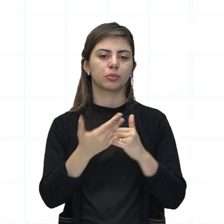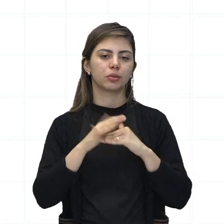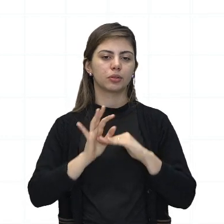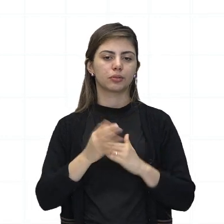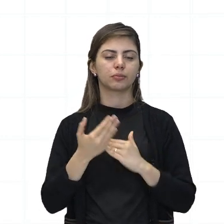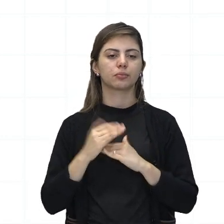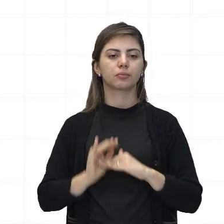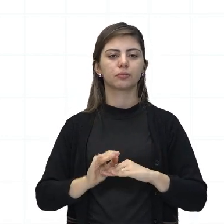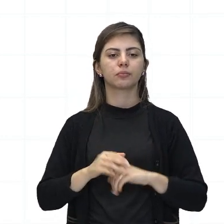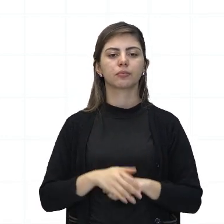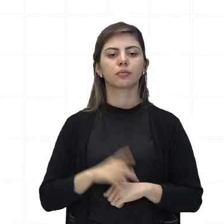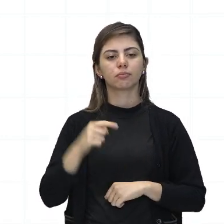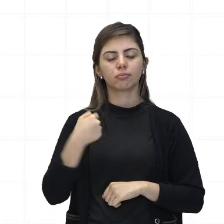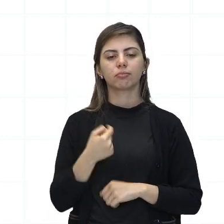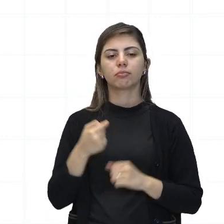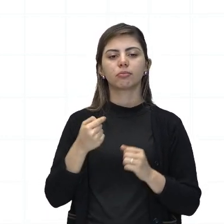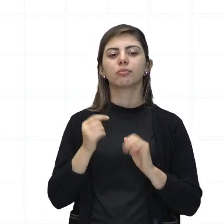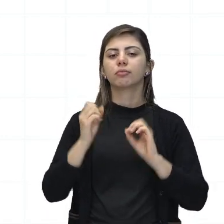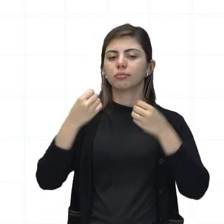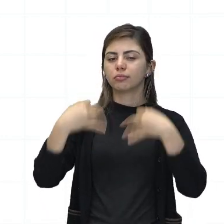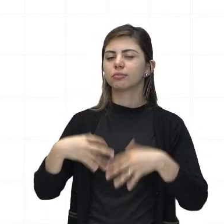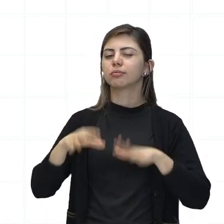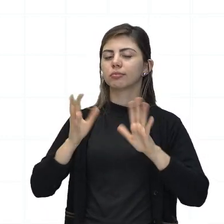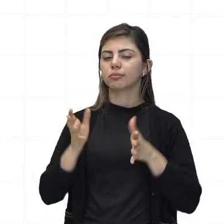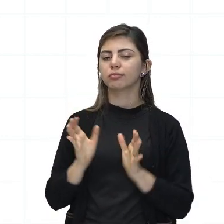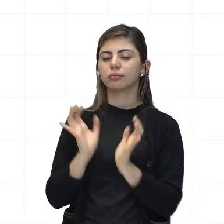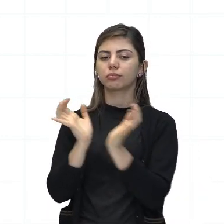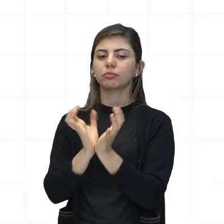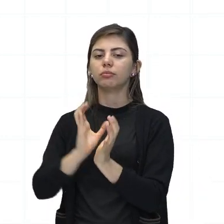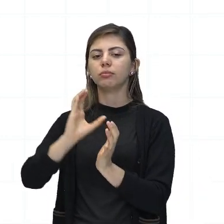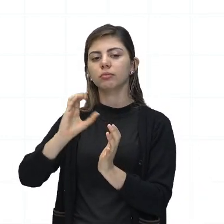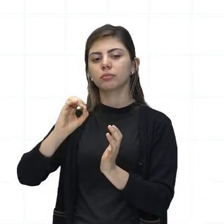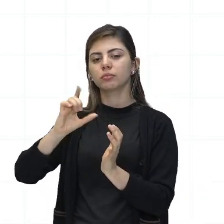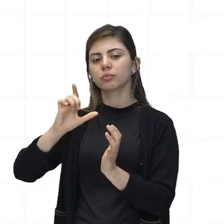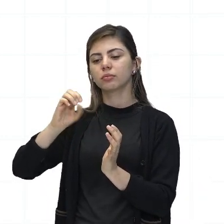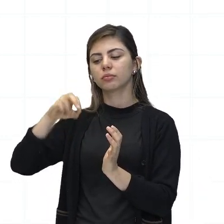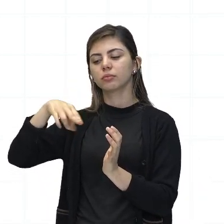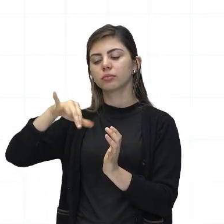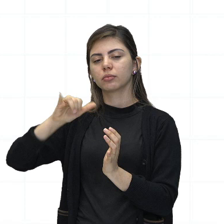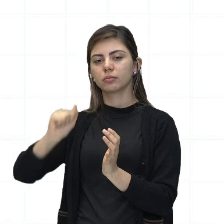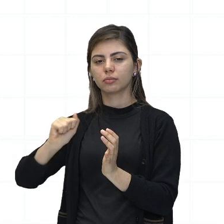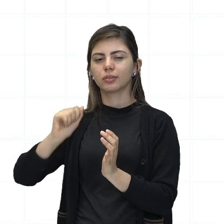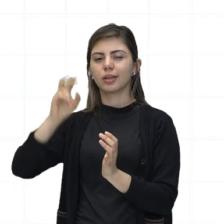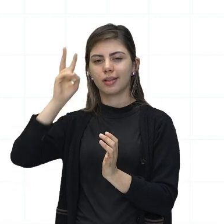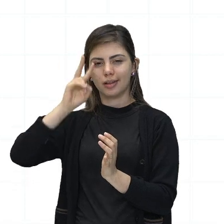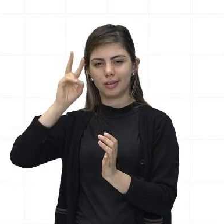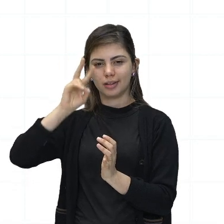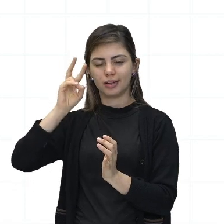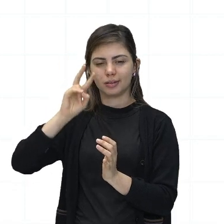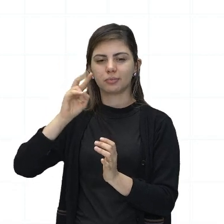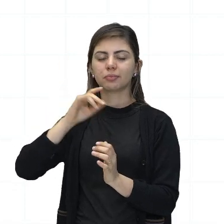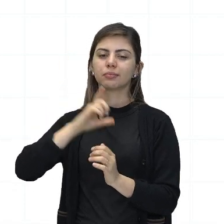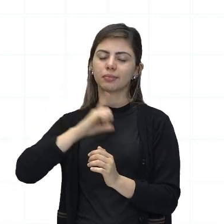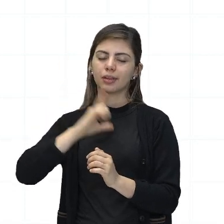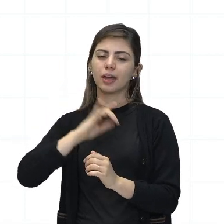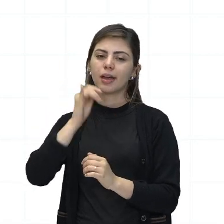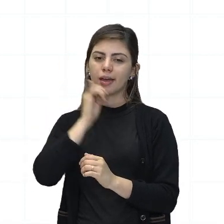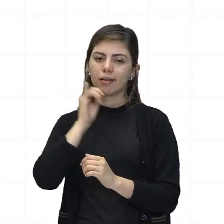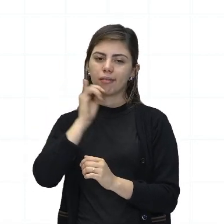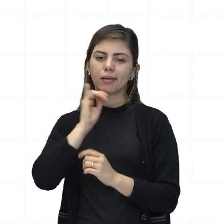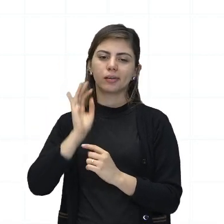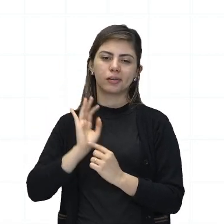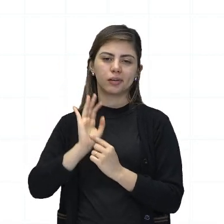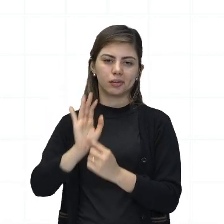de colônia, né? E a colônia, vocês viram, nós temos exemplos, né,